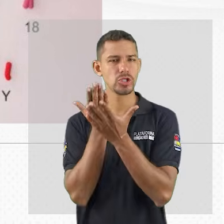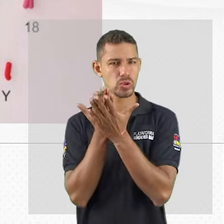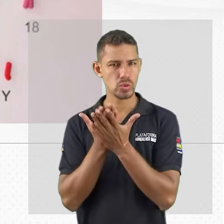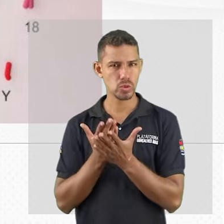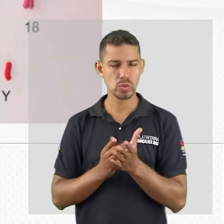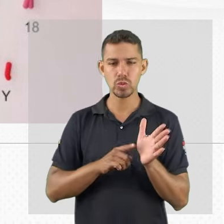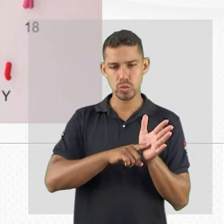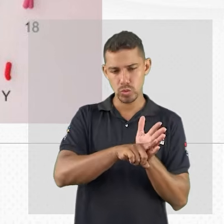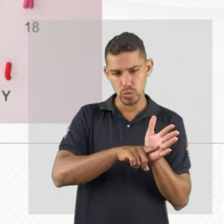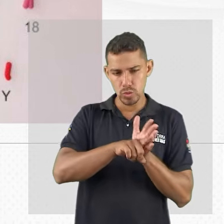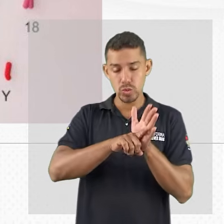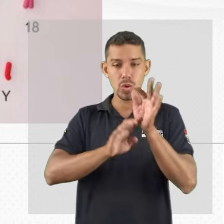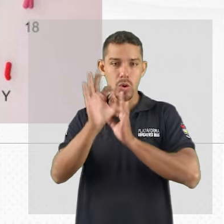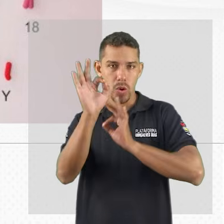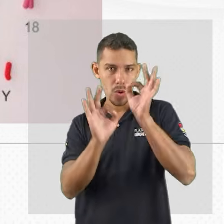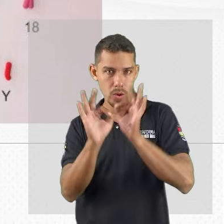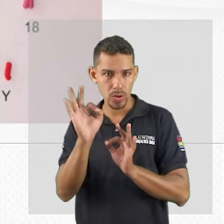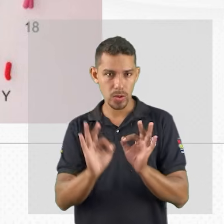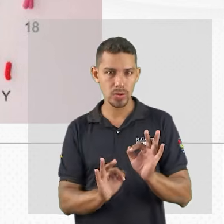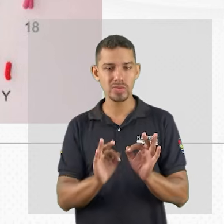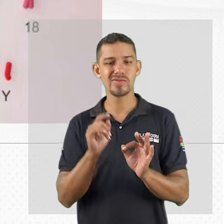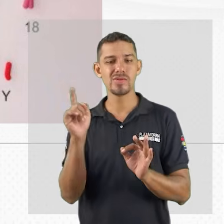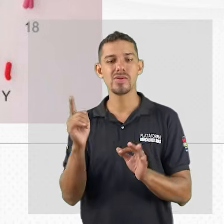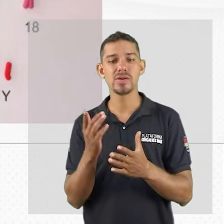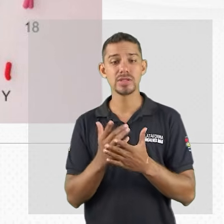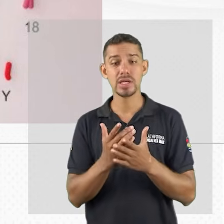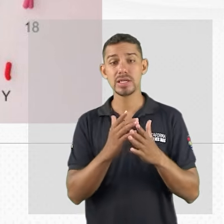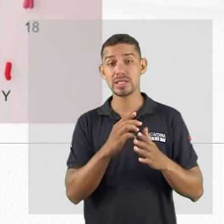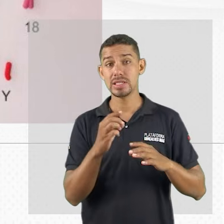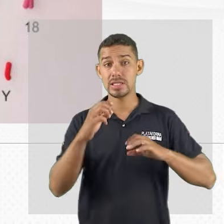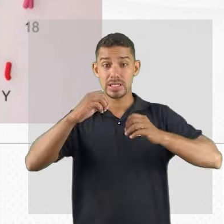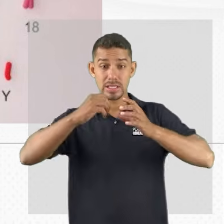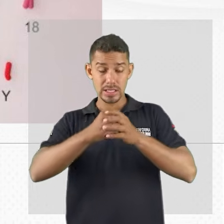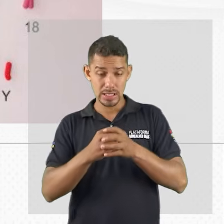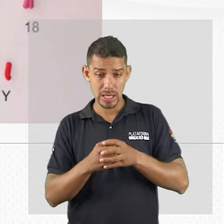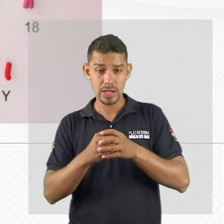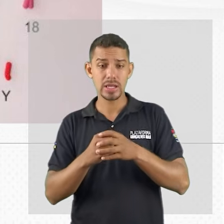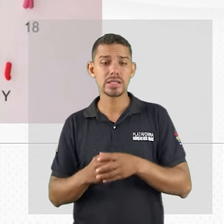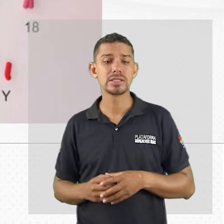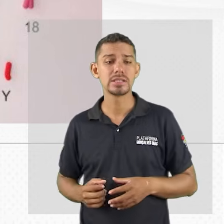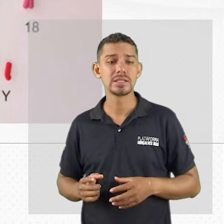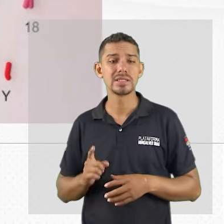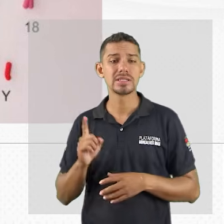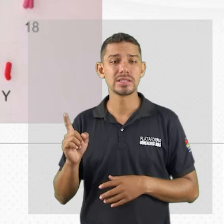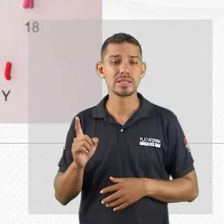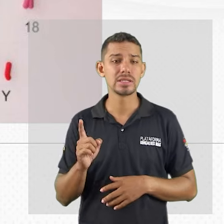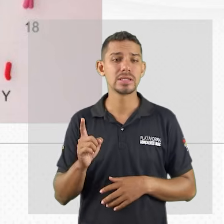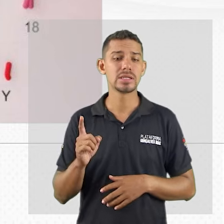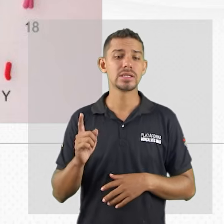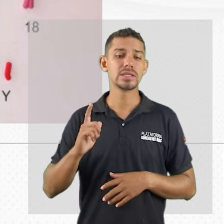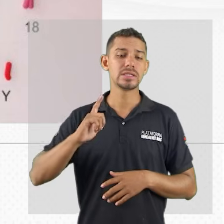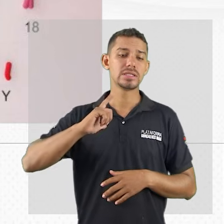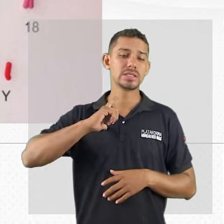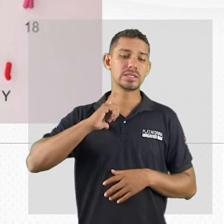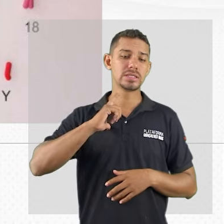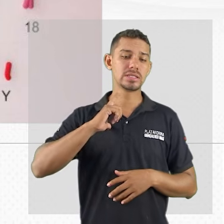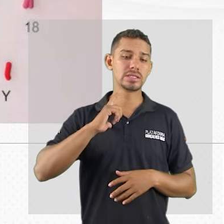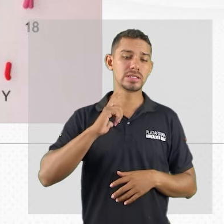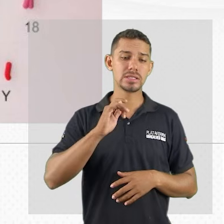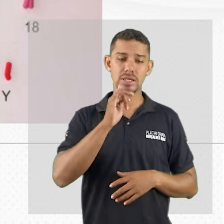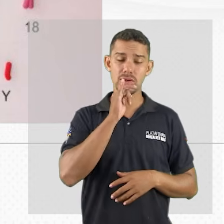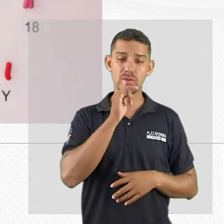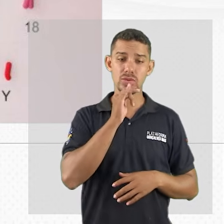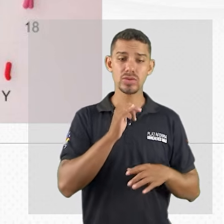eles organizam esses cromossomos que estão nas nossas células, nos núcleos da nossa célula, eles organizam em